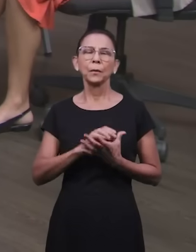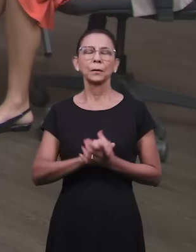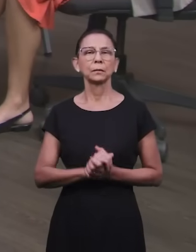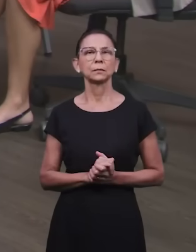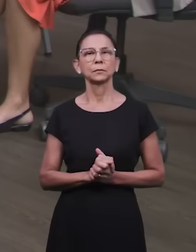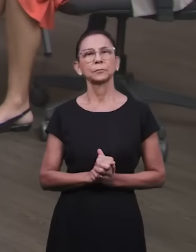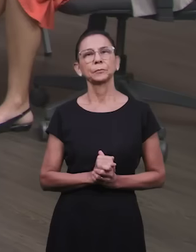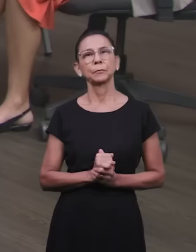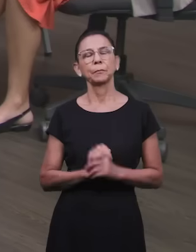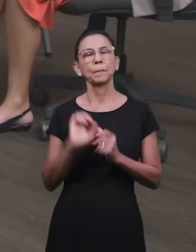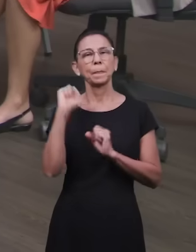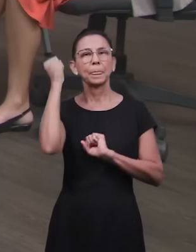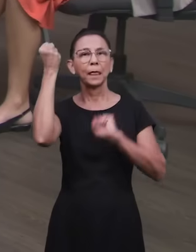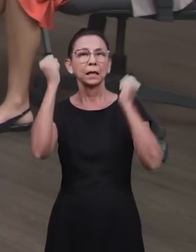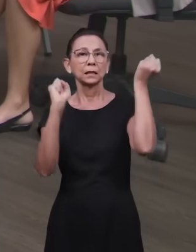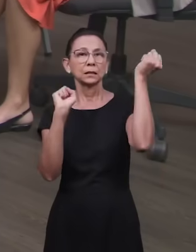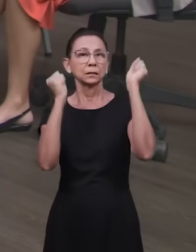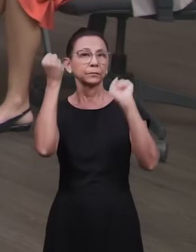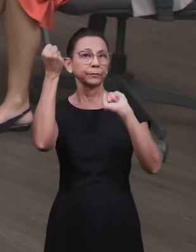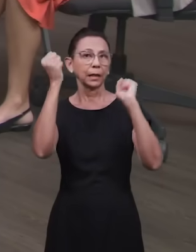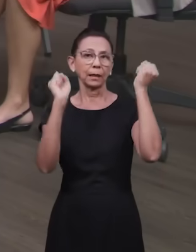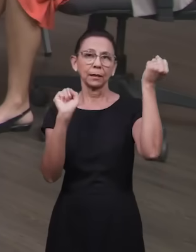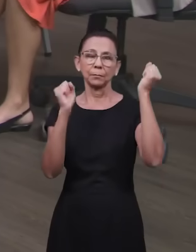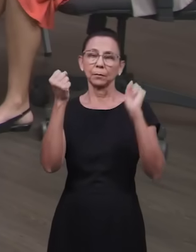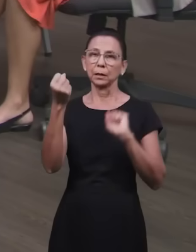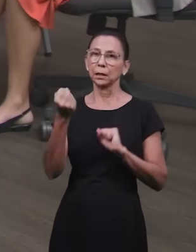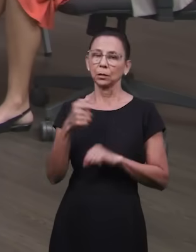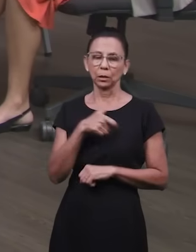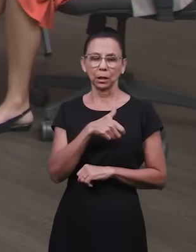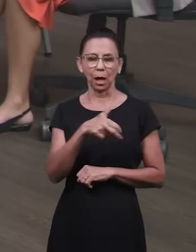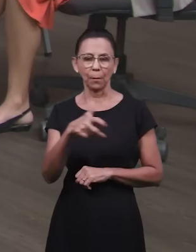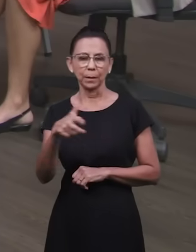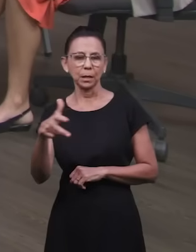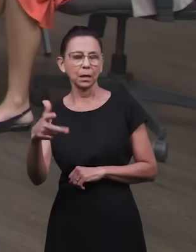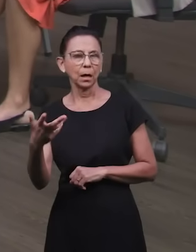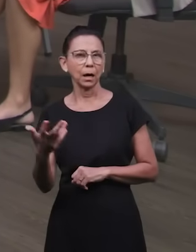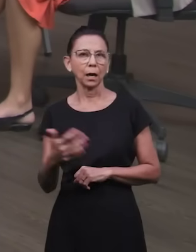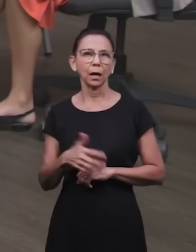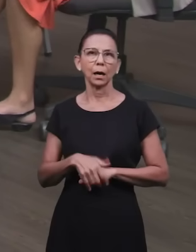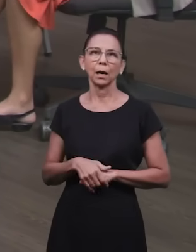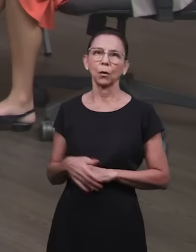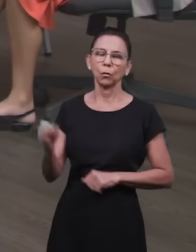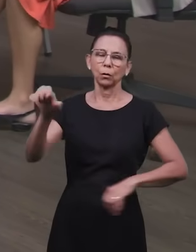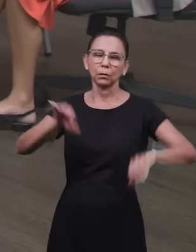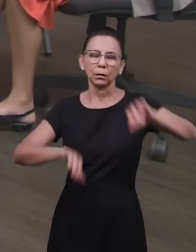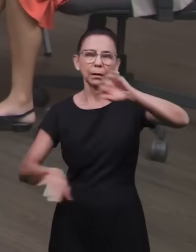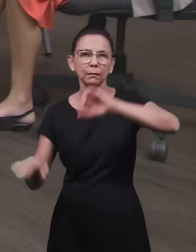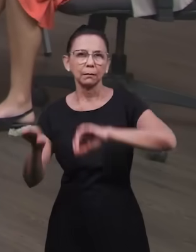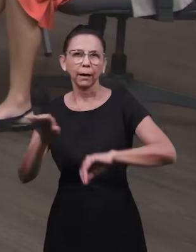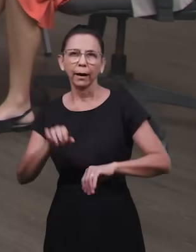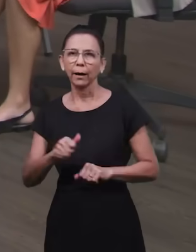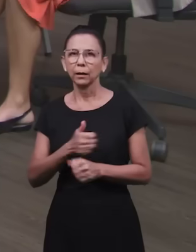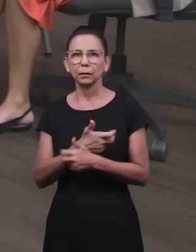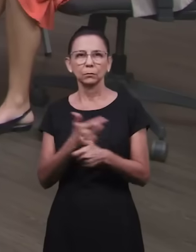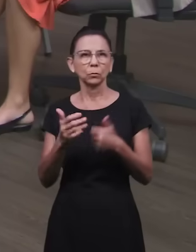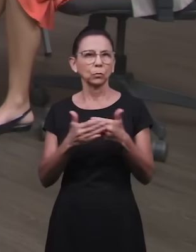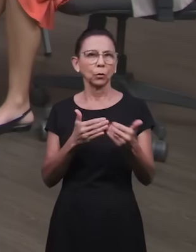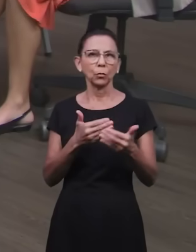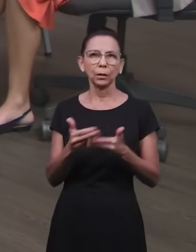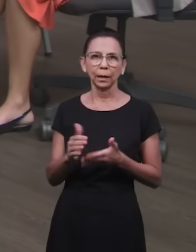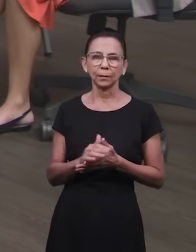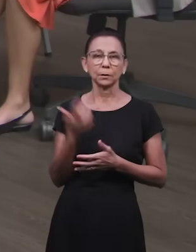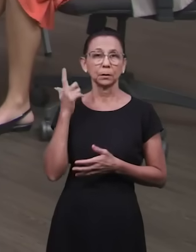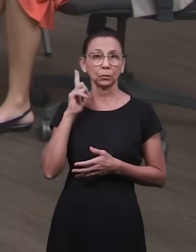faça atividade física. Fazer atividade física te ajuda nesse controle, nessa sensação de proteção